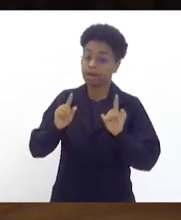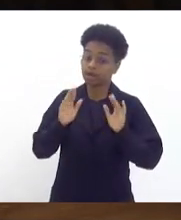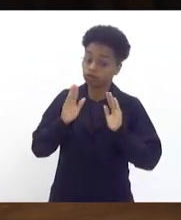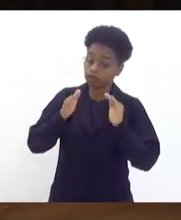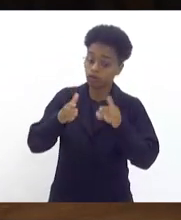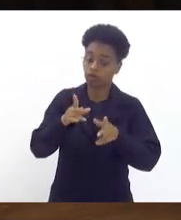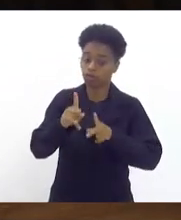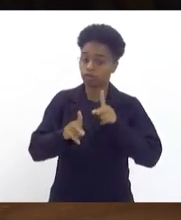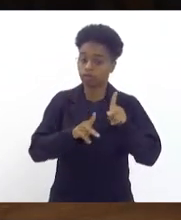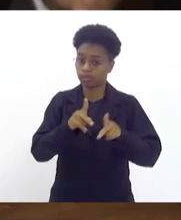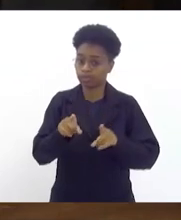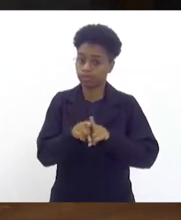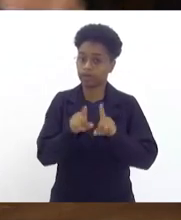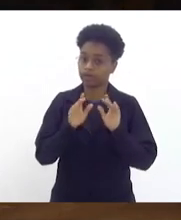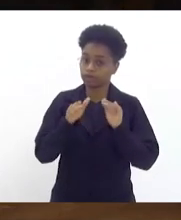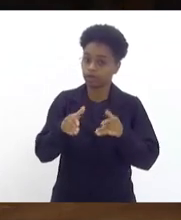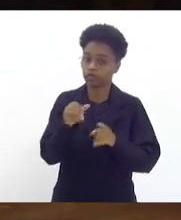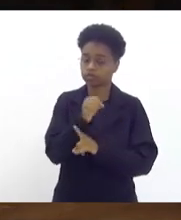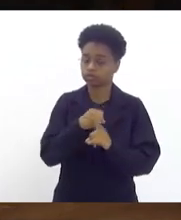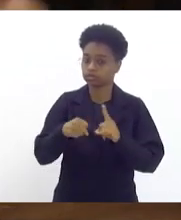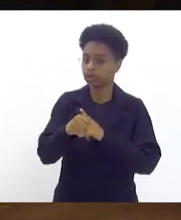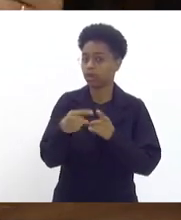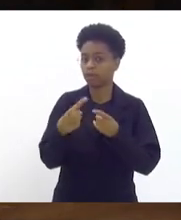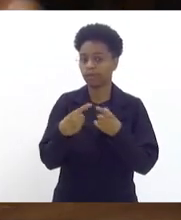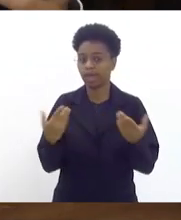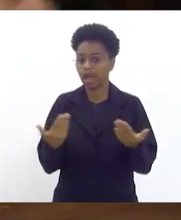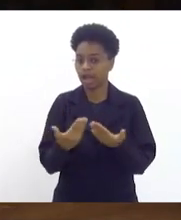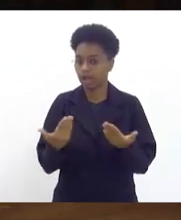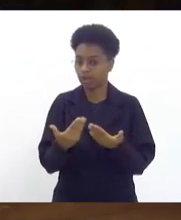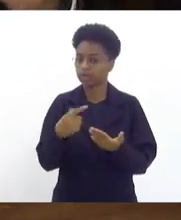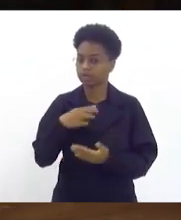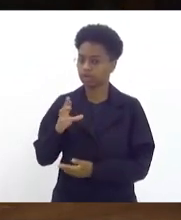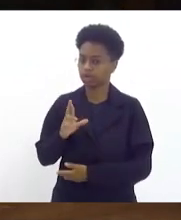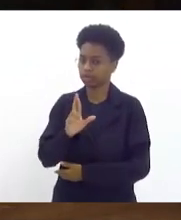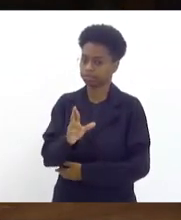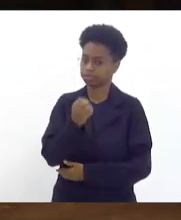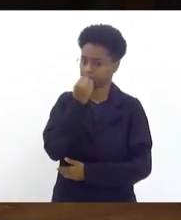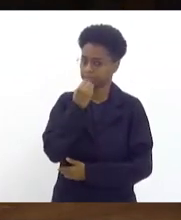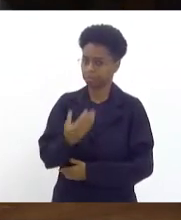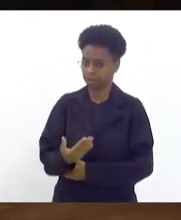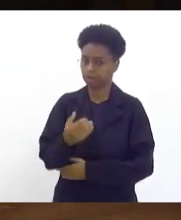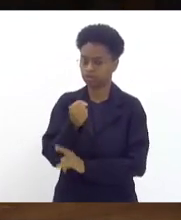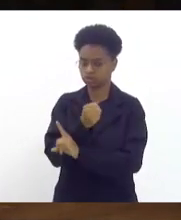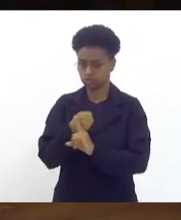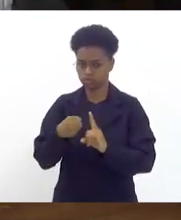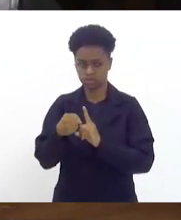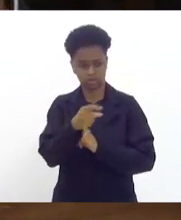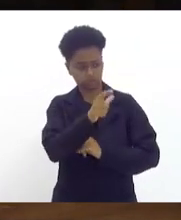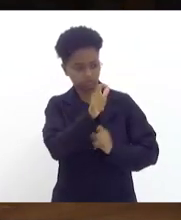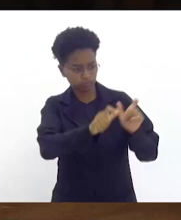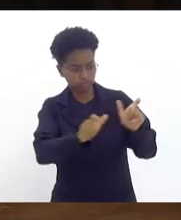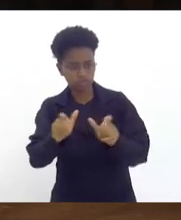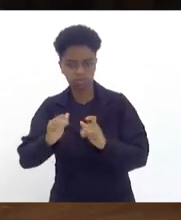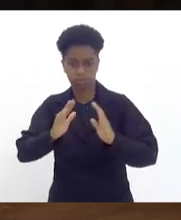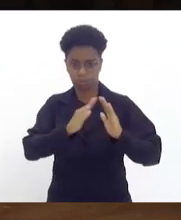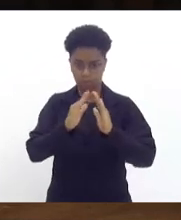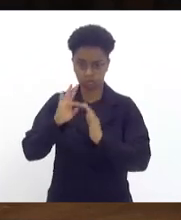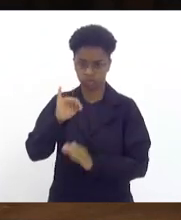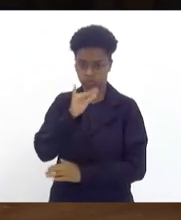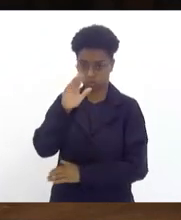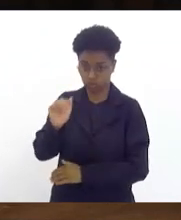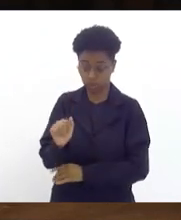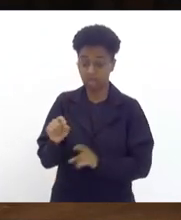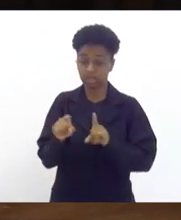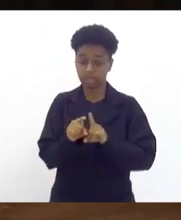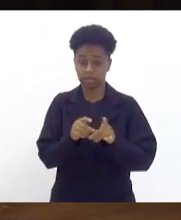prol do povo e da sociedade que nesse momento está muito bem representada a sociedade por vocês moradores da Tijuca